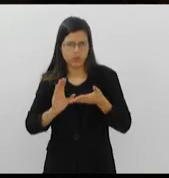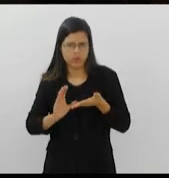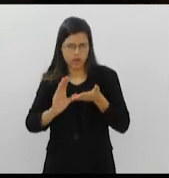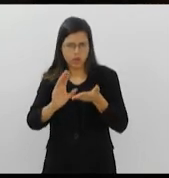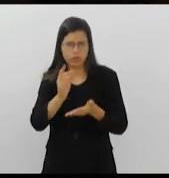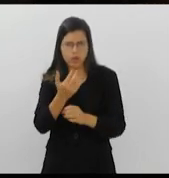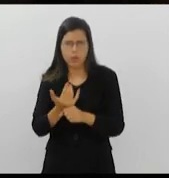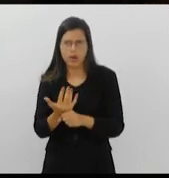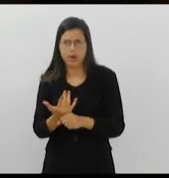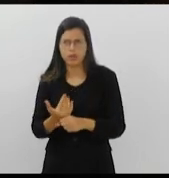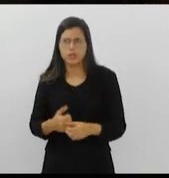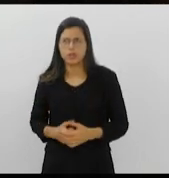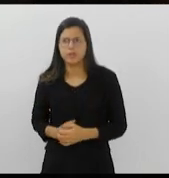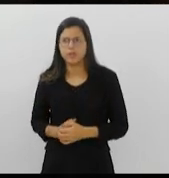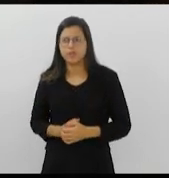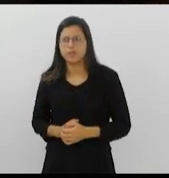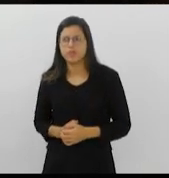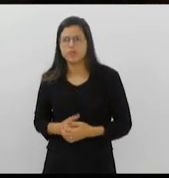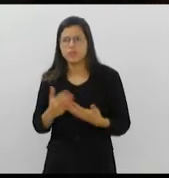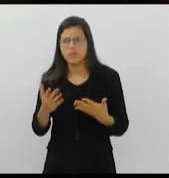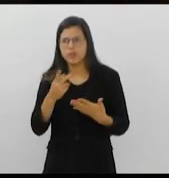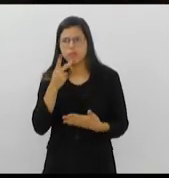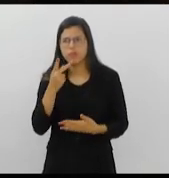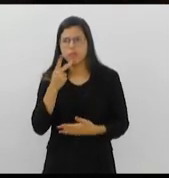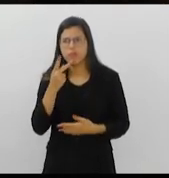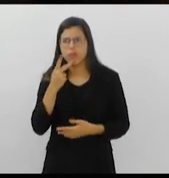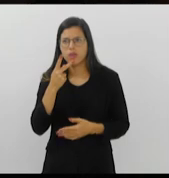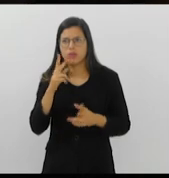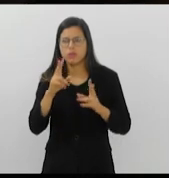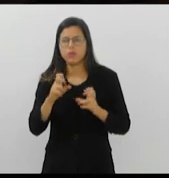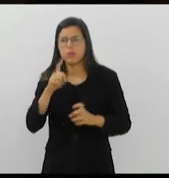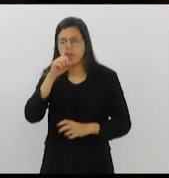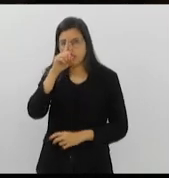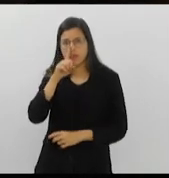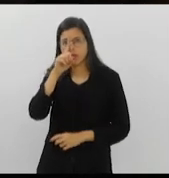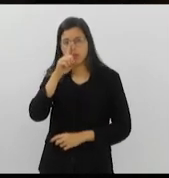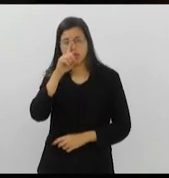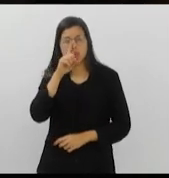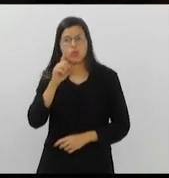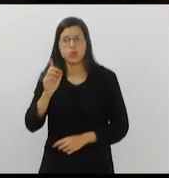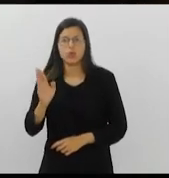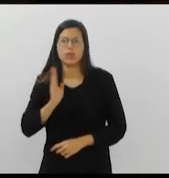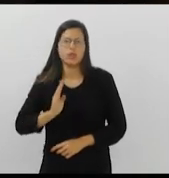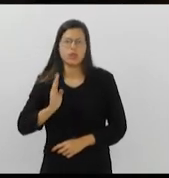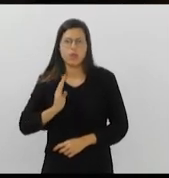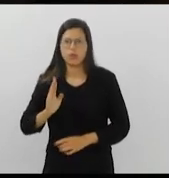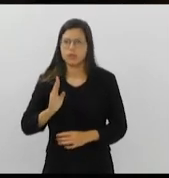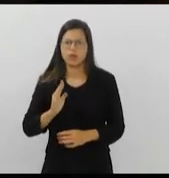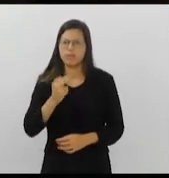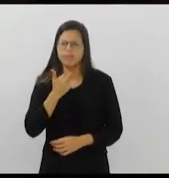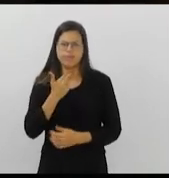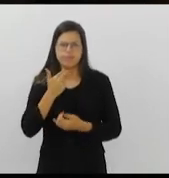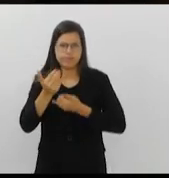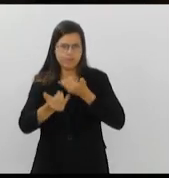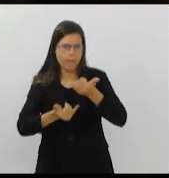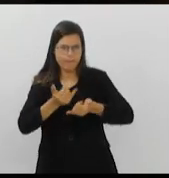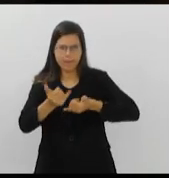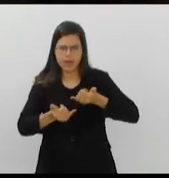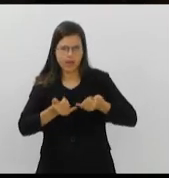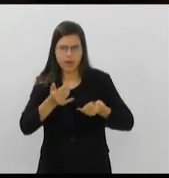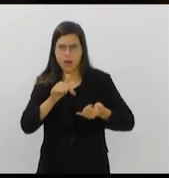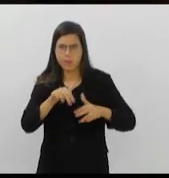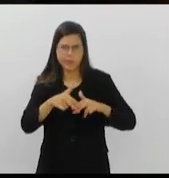UERJ. Mas eu queria falar aqui sobre o risco desses auxílios, porque não dá para brincar com esse tema. Não dá para brincar porque já